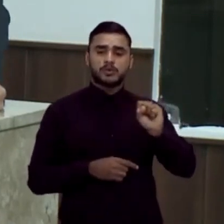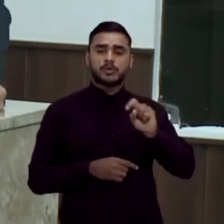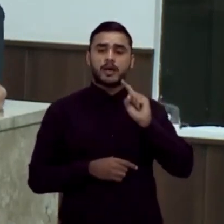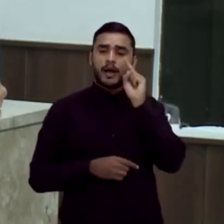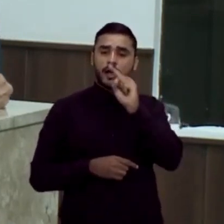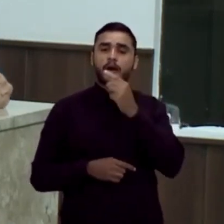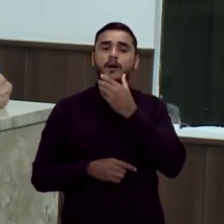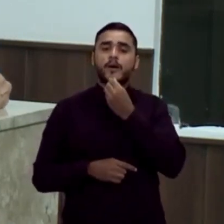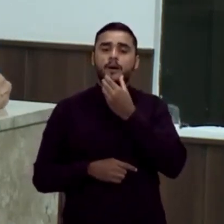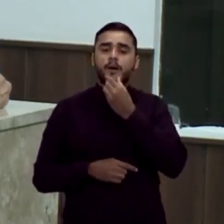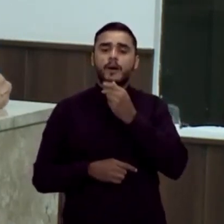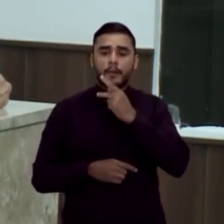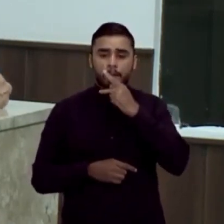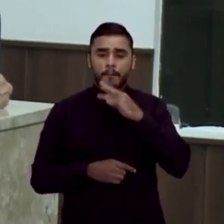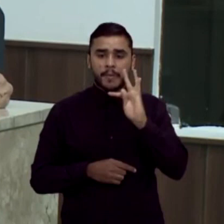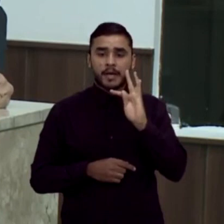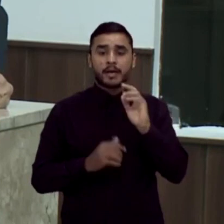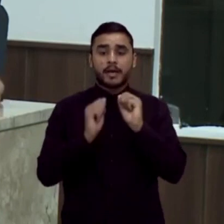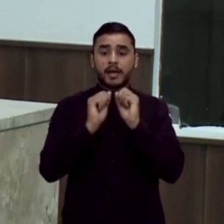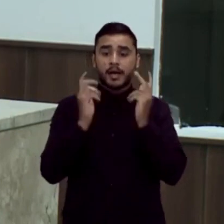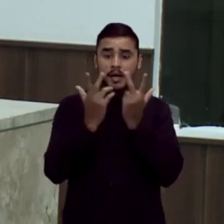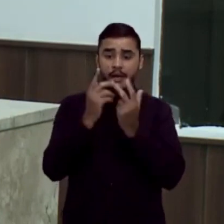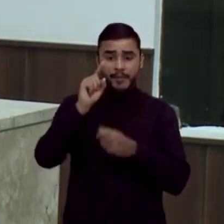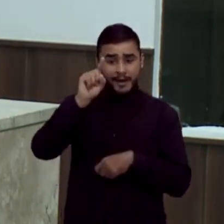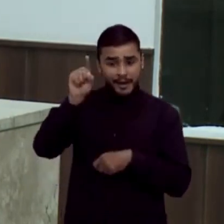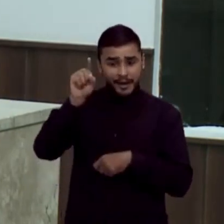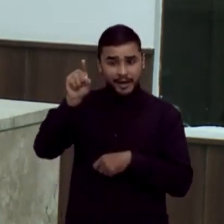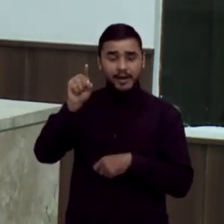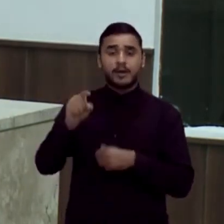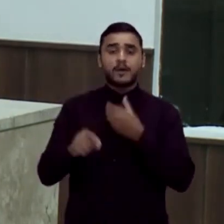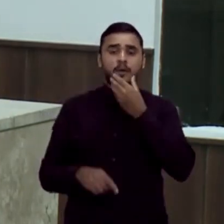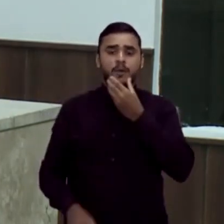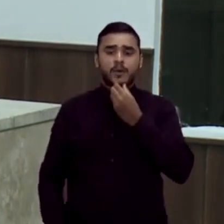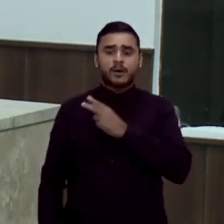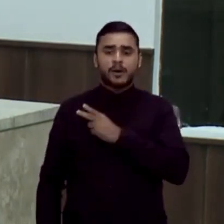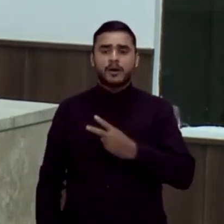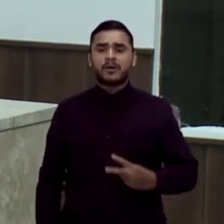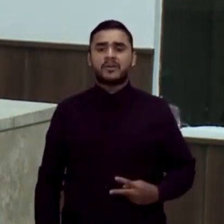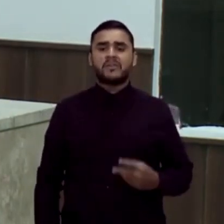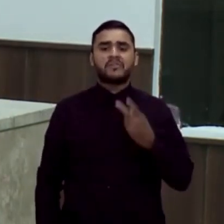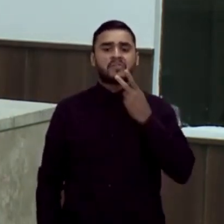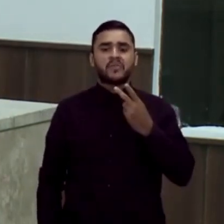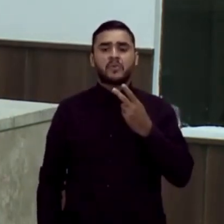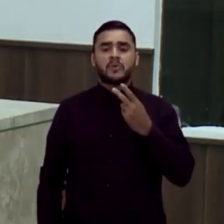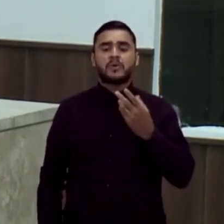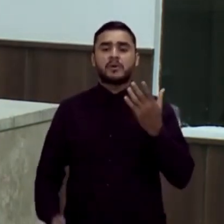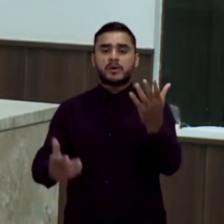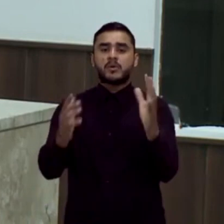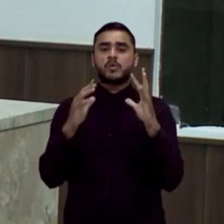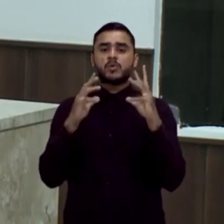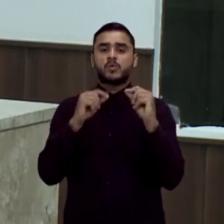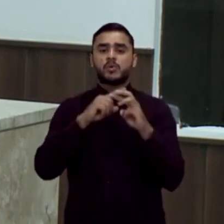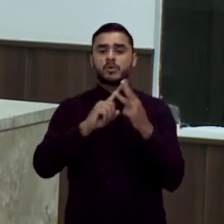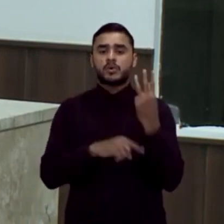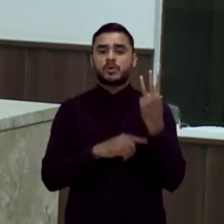tribuna da Câmara Municipal de Russas para denegrir a imagem das três